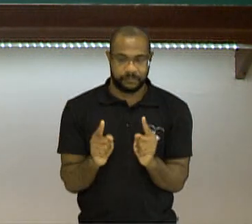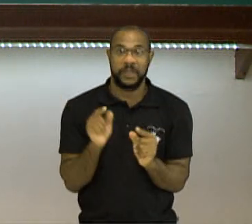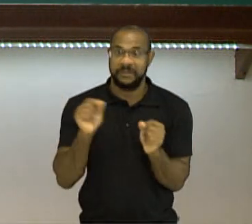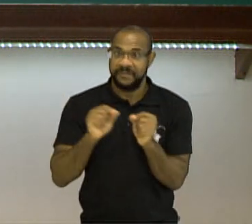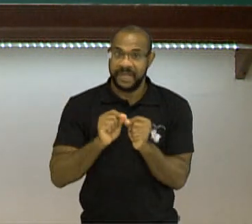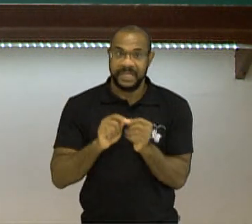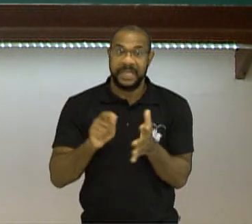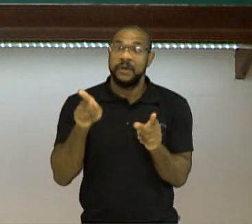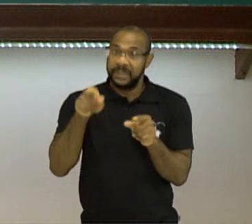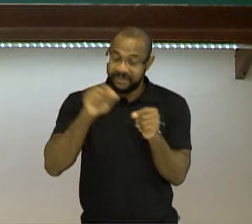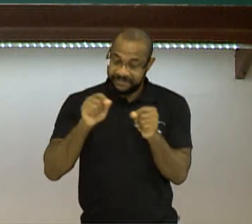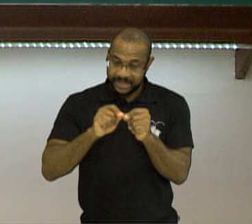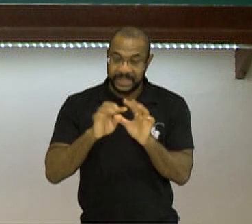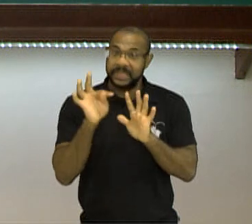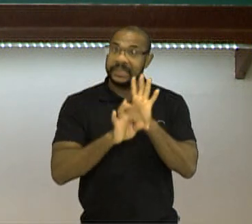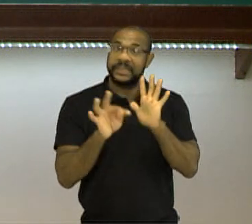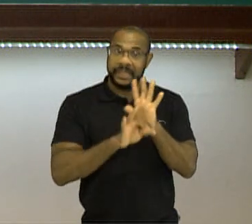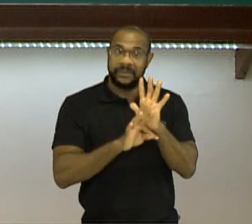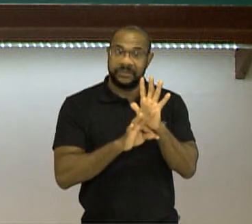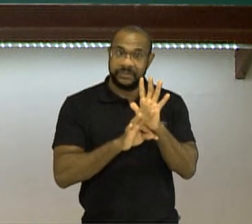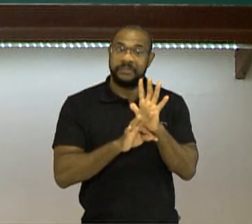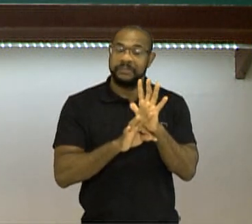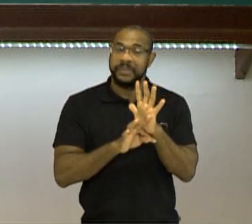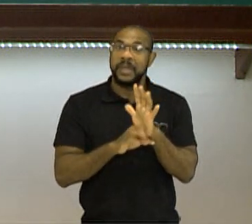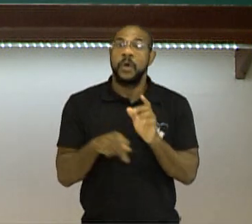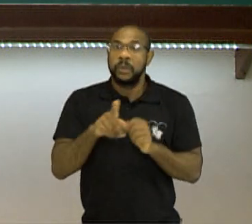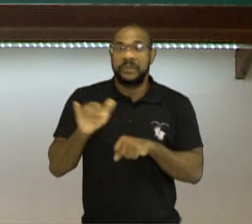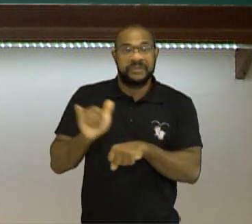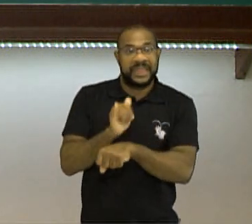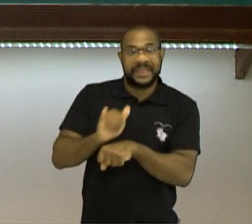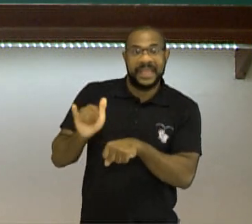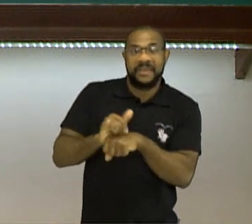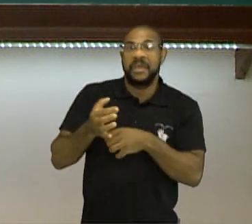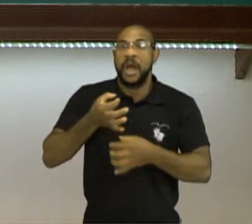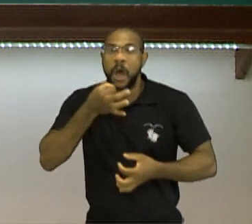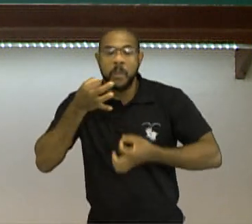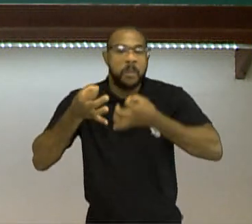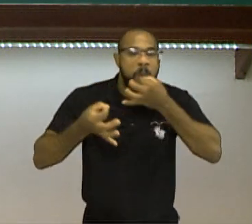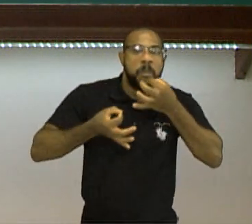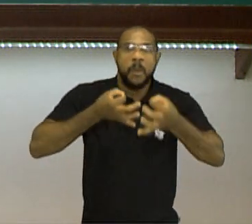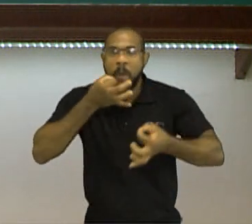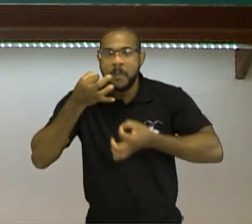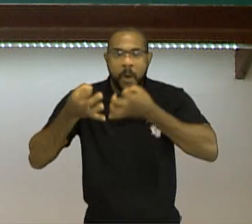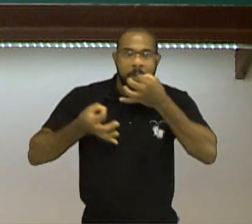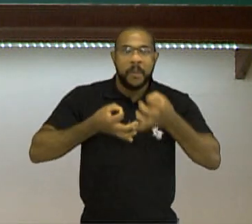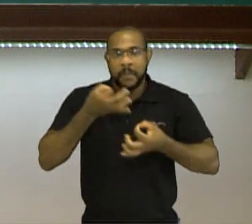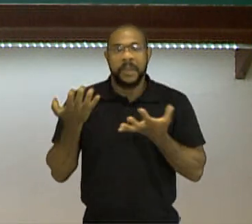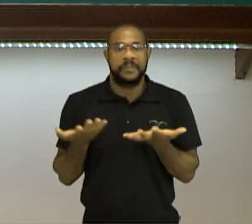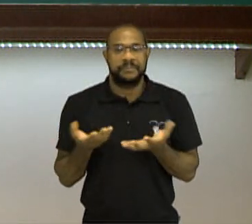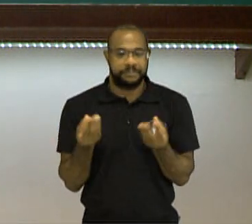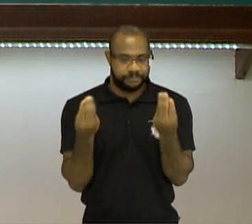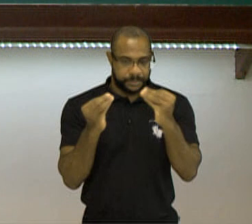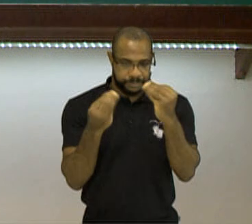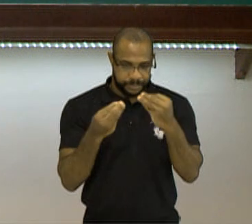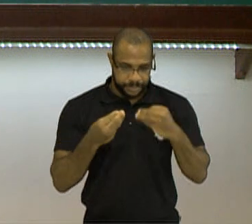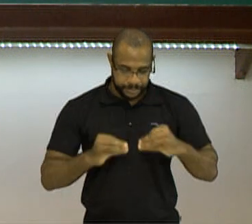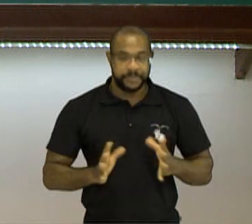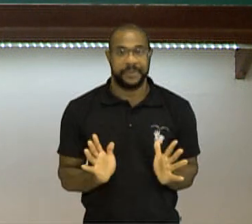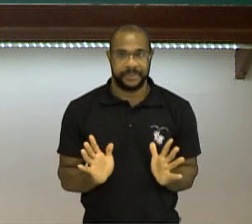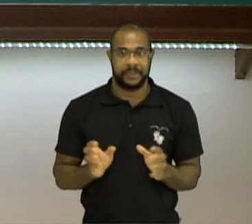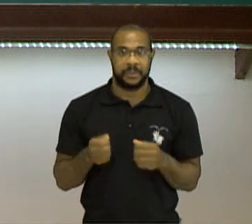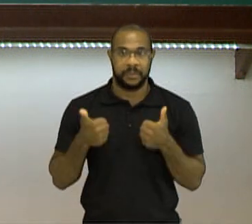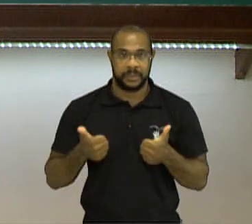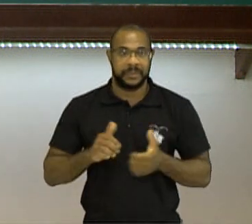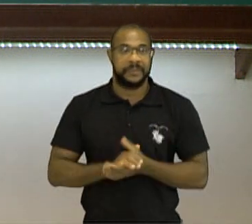estratégias argumentativas. Anteriormente foi pedido para que você se posicionasse, que colocasse no seu parágrafo inicial